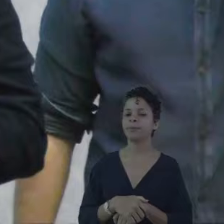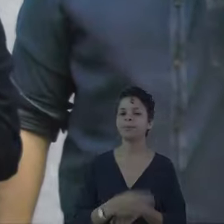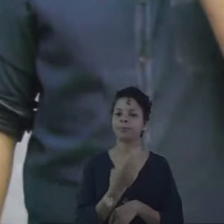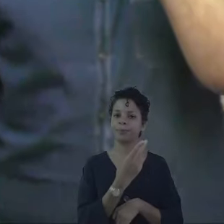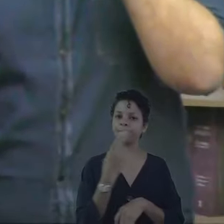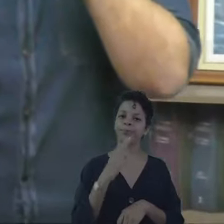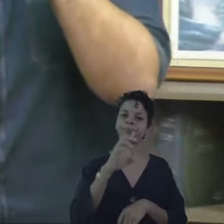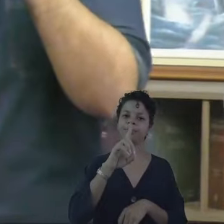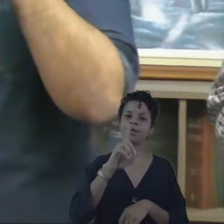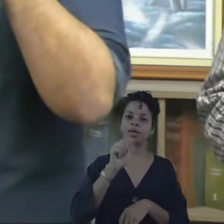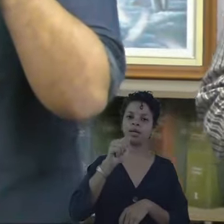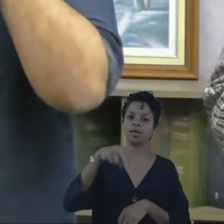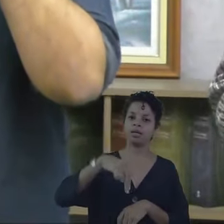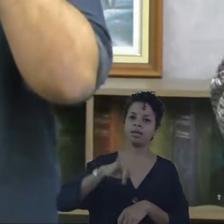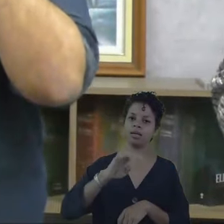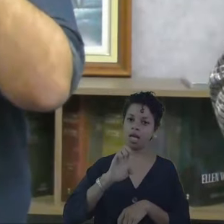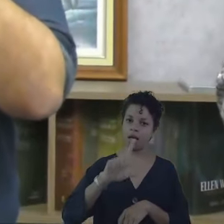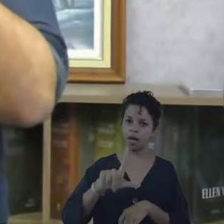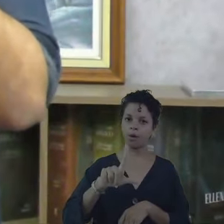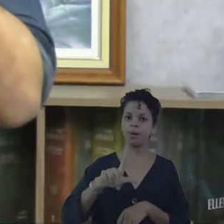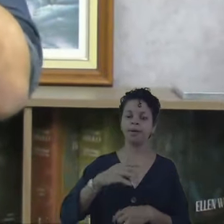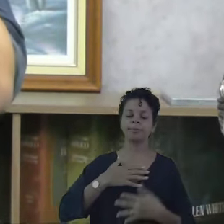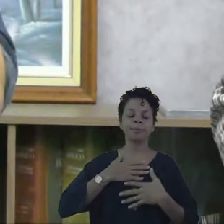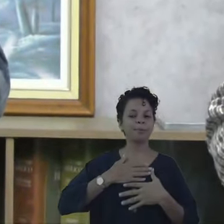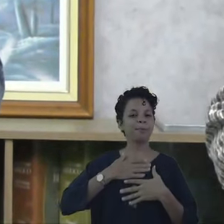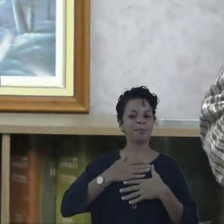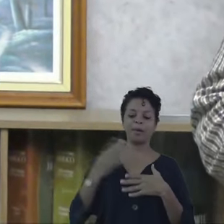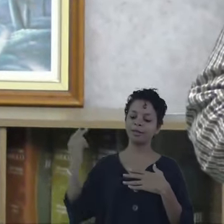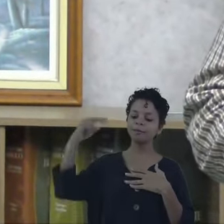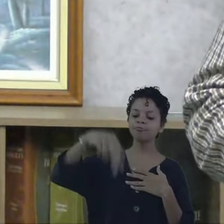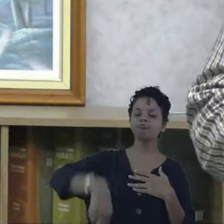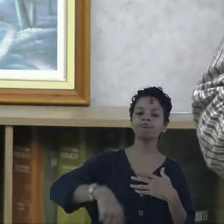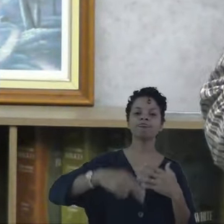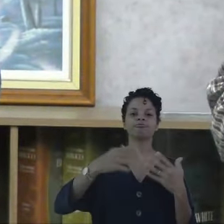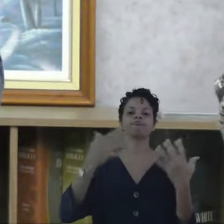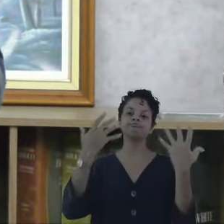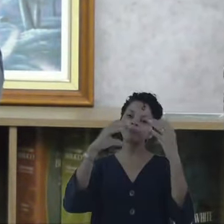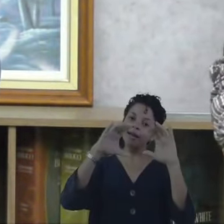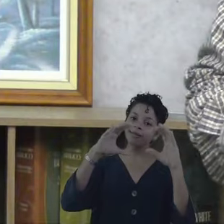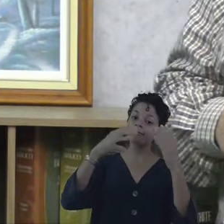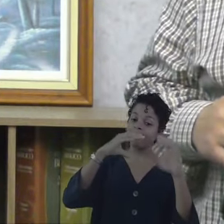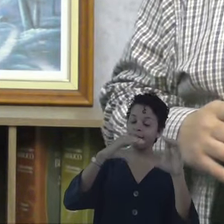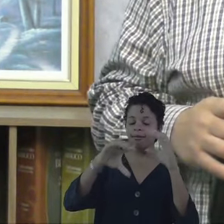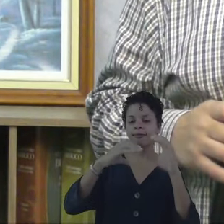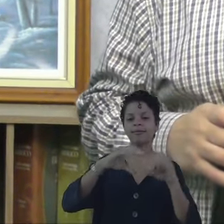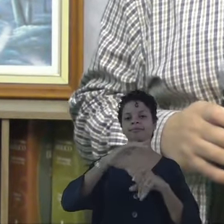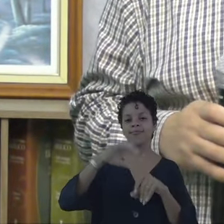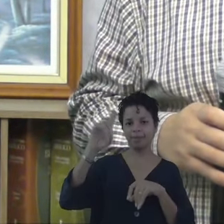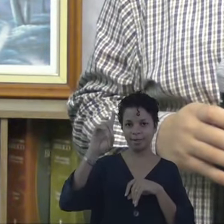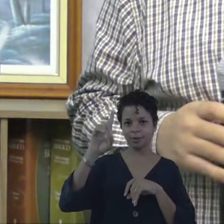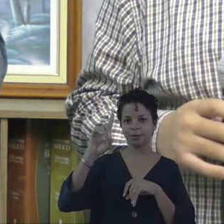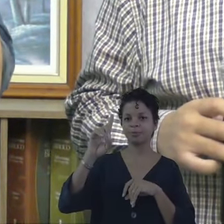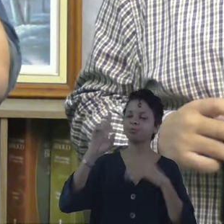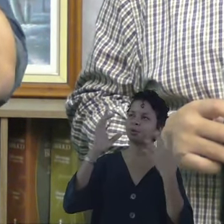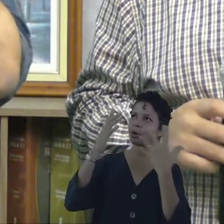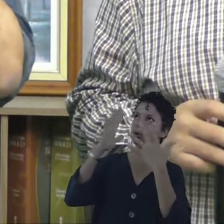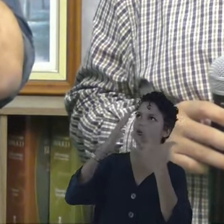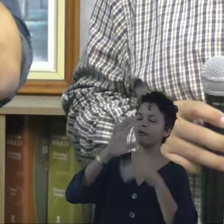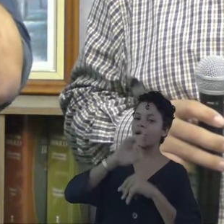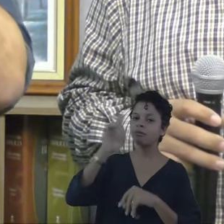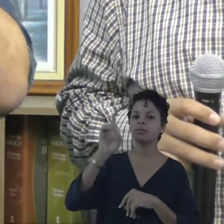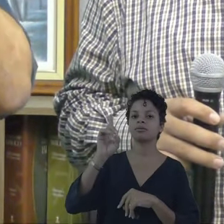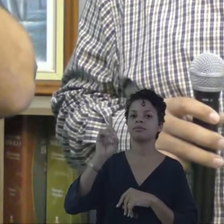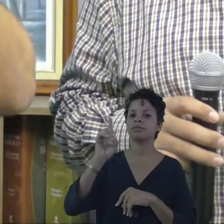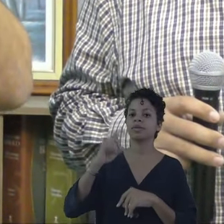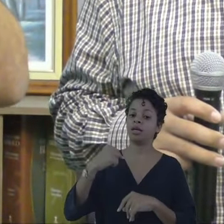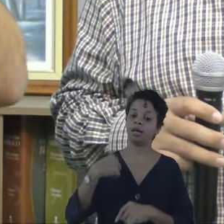meu nome é Daniel, é um prazer estar aqui cantando para vocês, que Deus possa ser louvado essa noite.